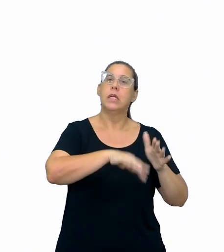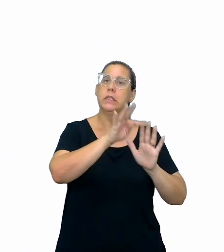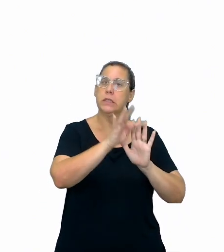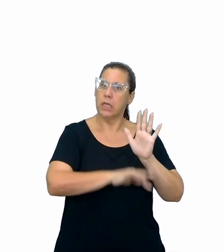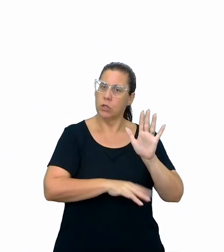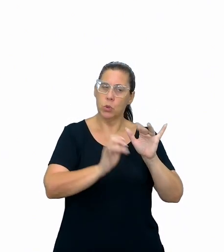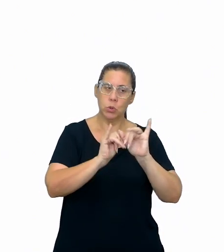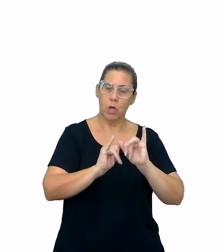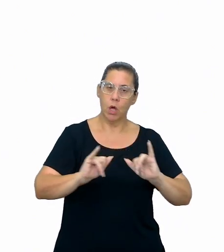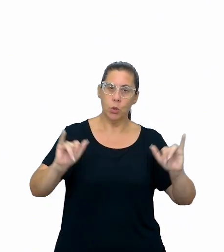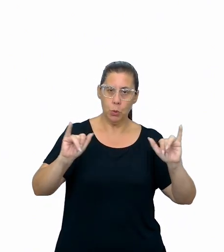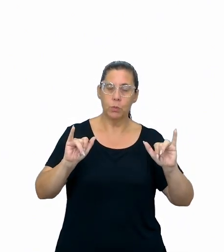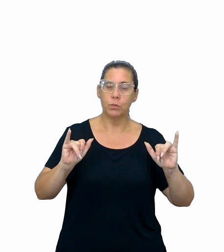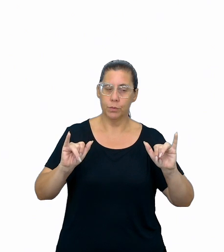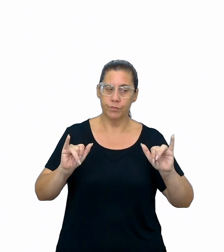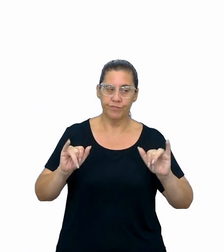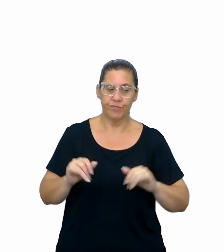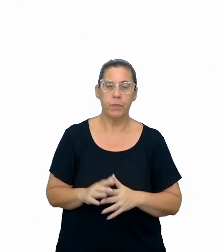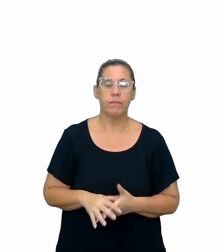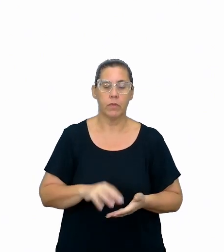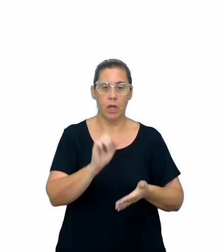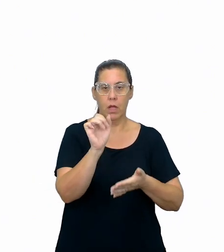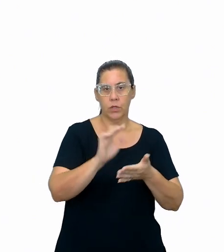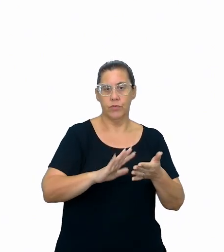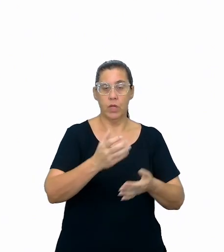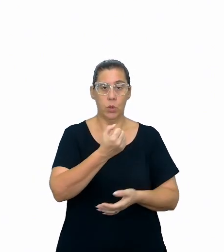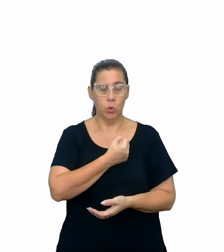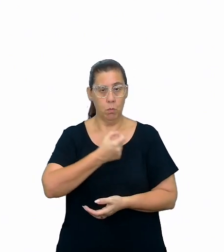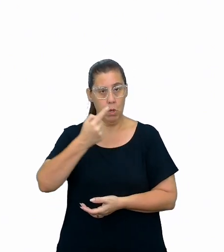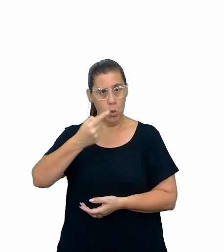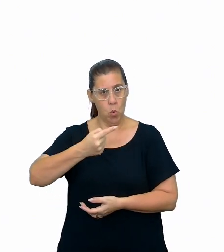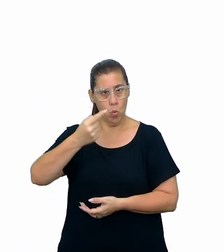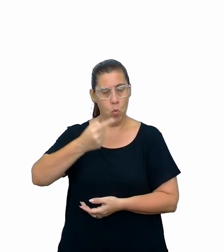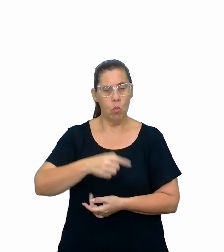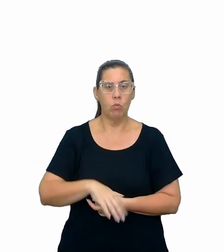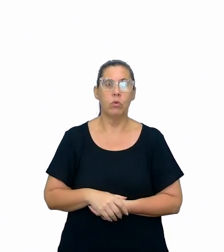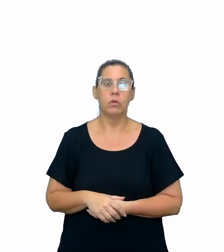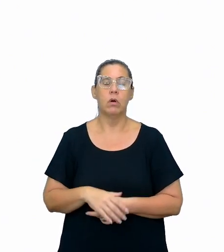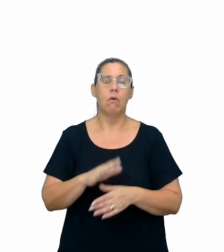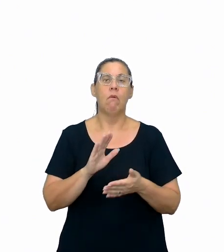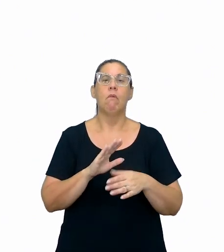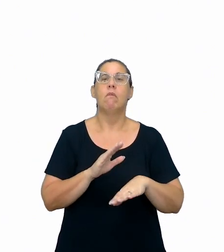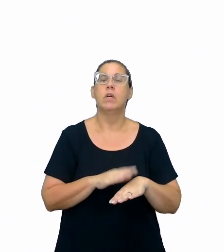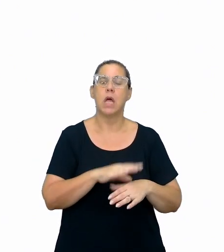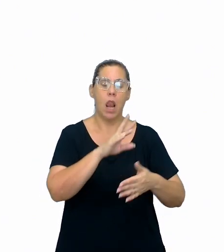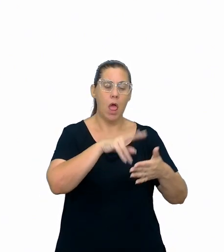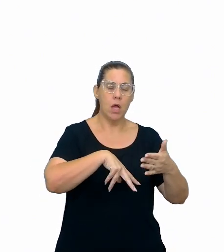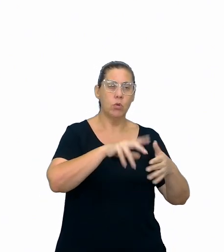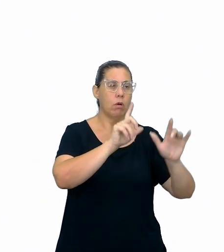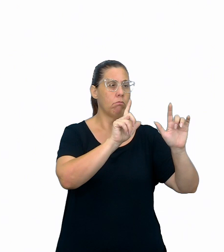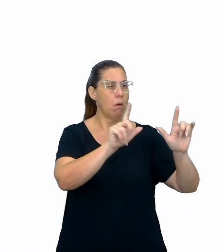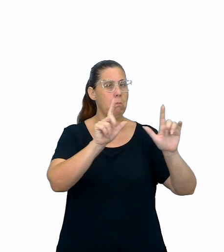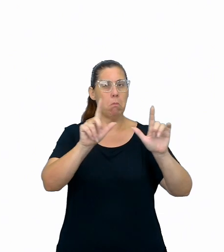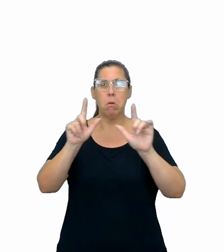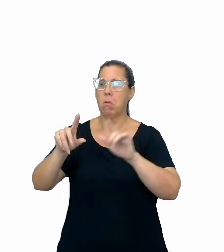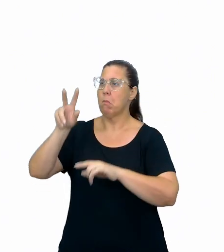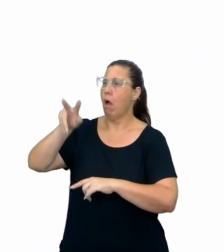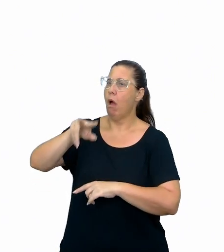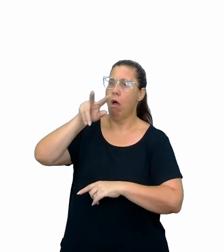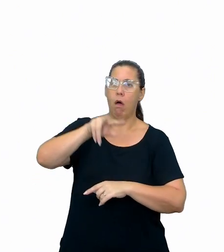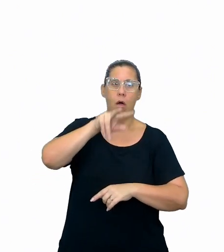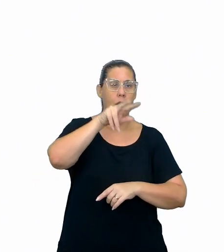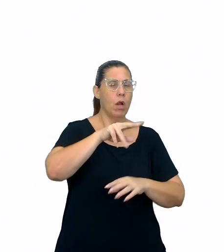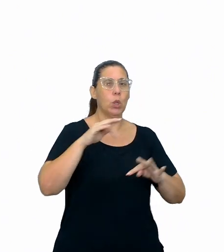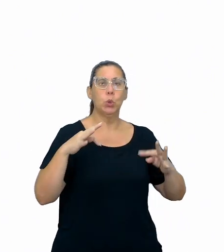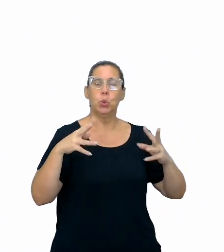publicitários, né, o nome da aula 2, e na atividade 1, os estudantes farão a leitura de cartazes de campanhas de